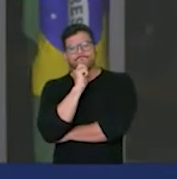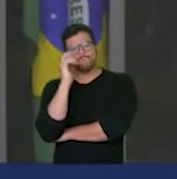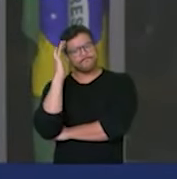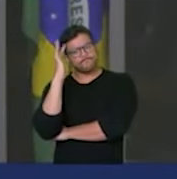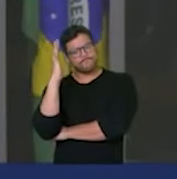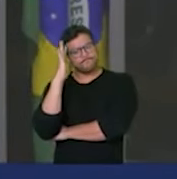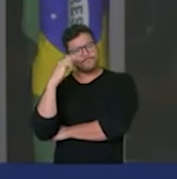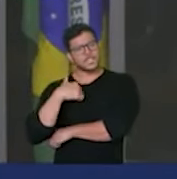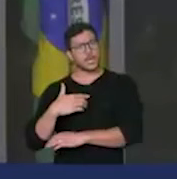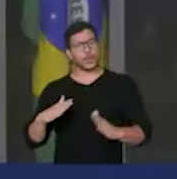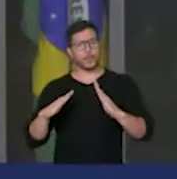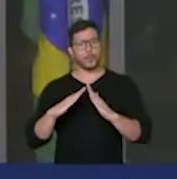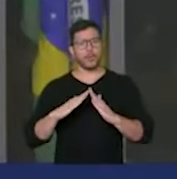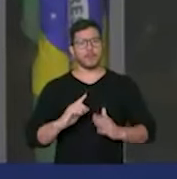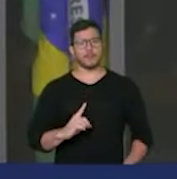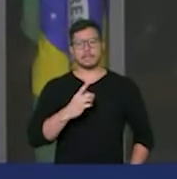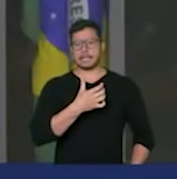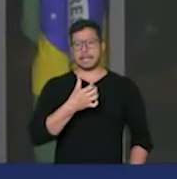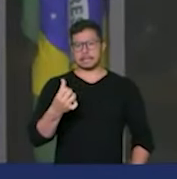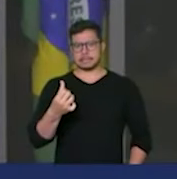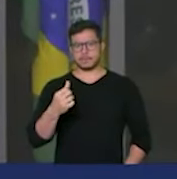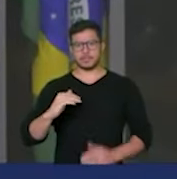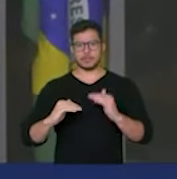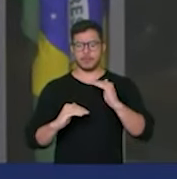Rio de Janeiro, 16º andar, aí eu apontei